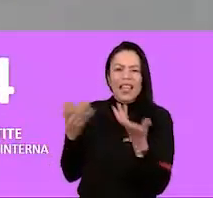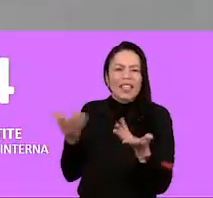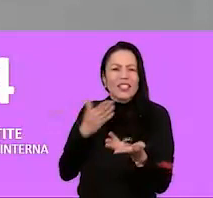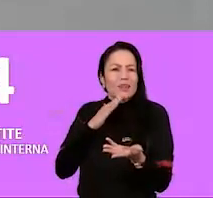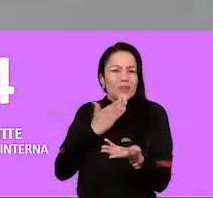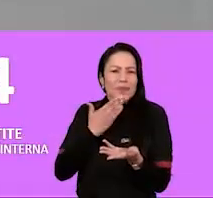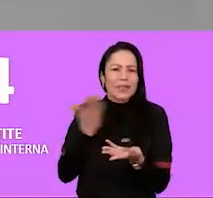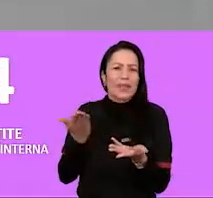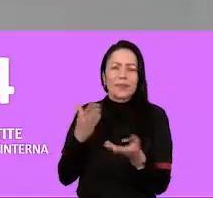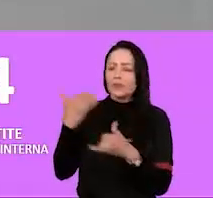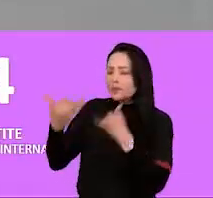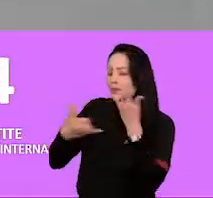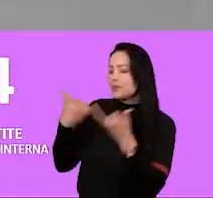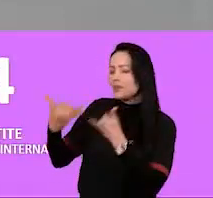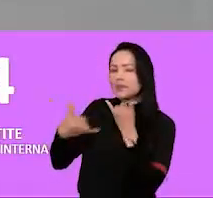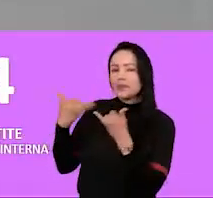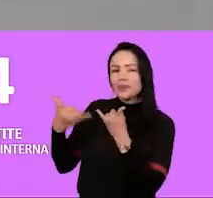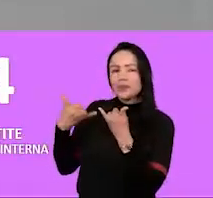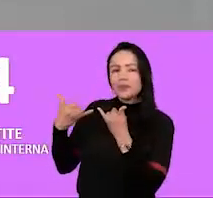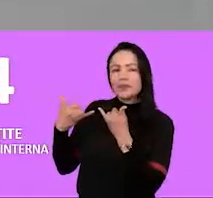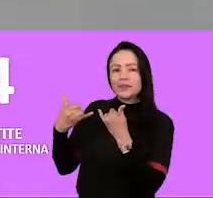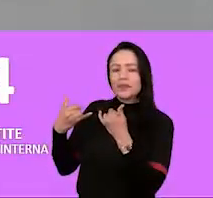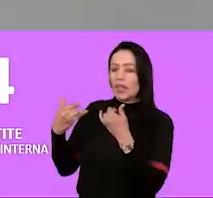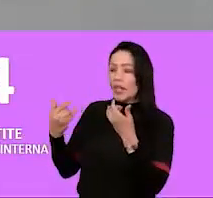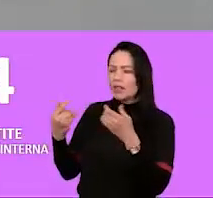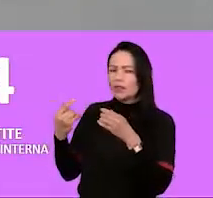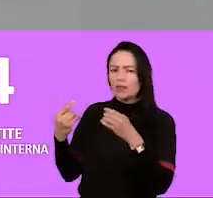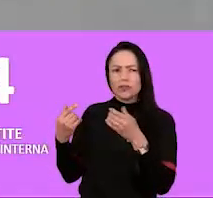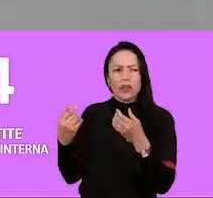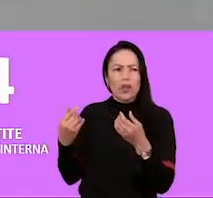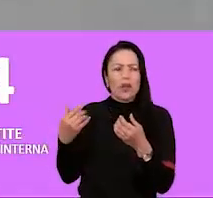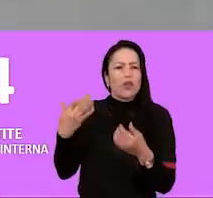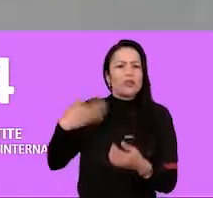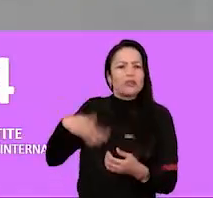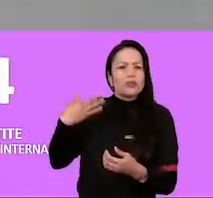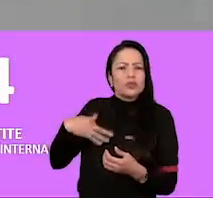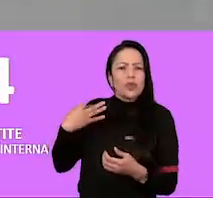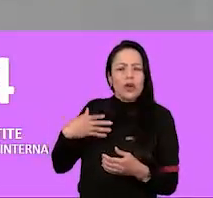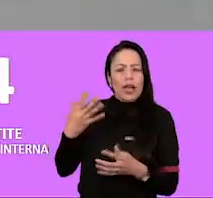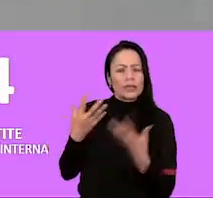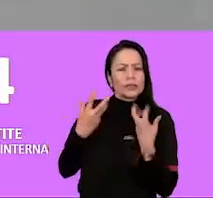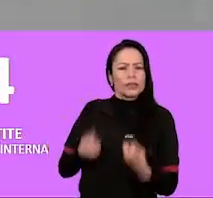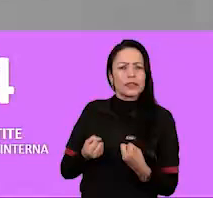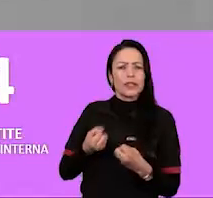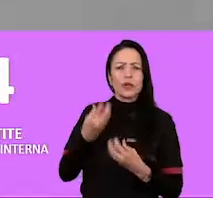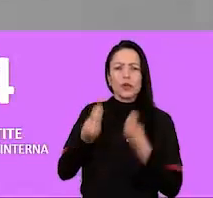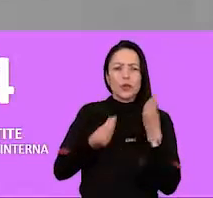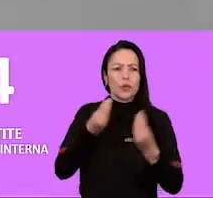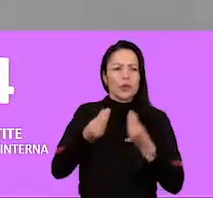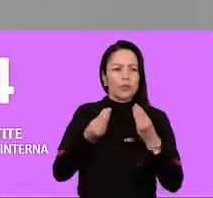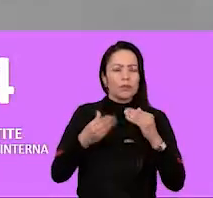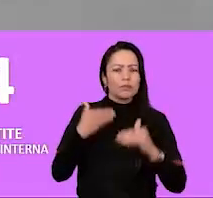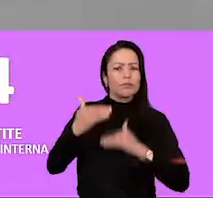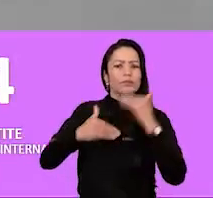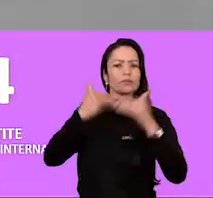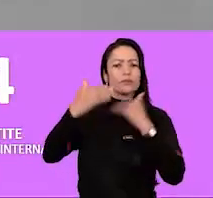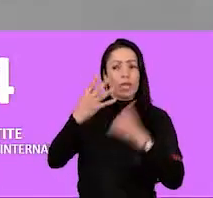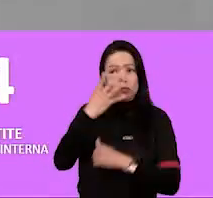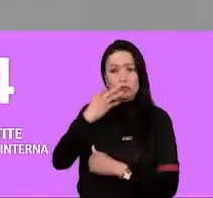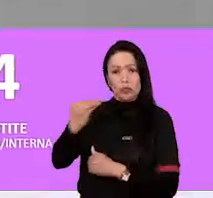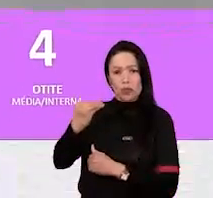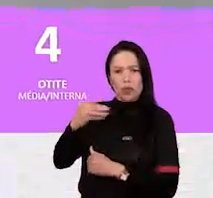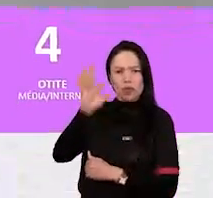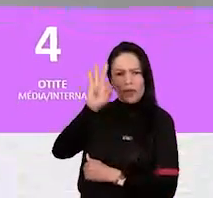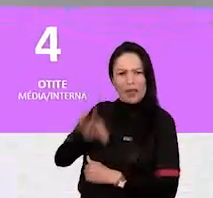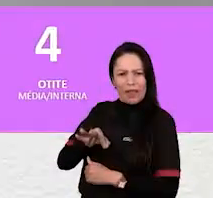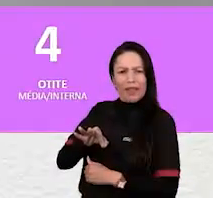segue brincando. Esse cara tem uma relação diferente com a dor. O fato de eles serem a evolução, né, do lobo,